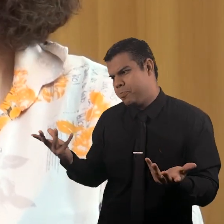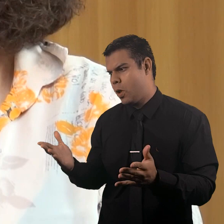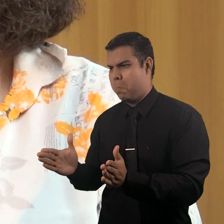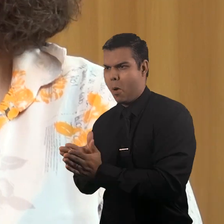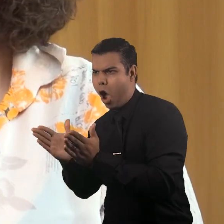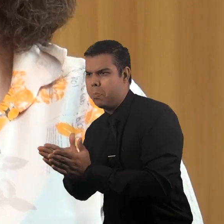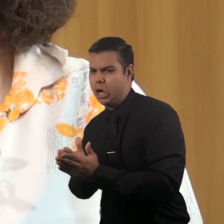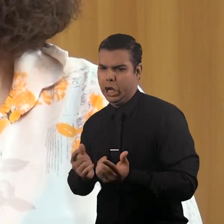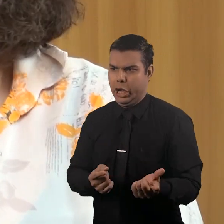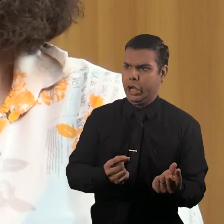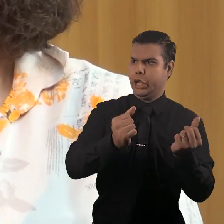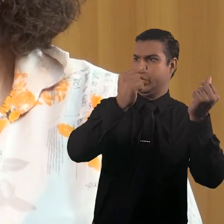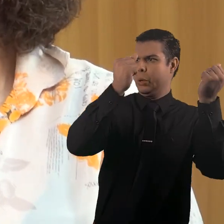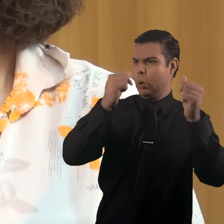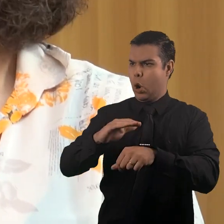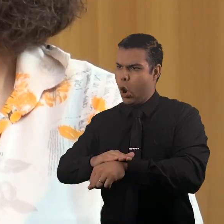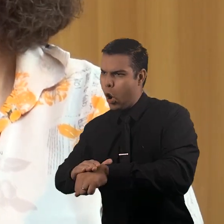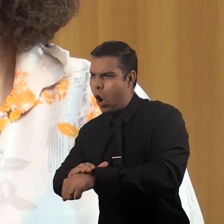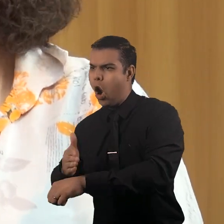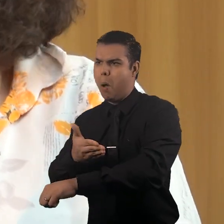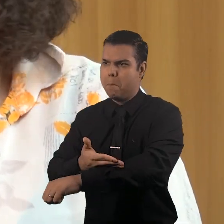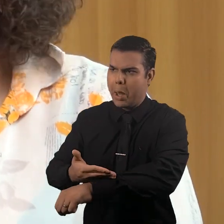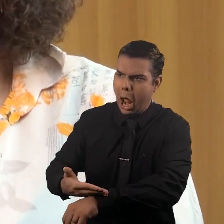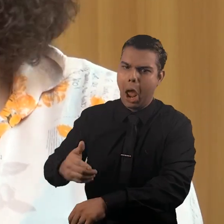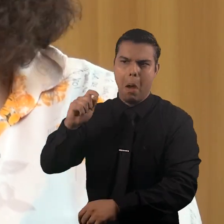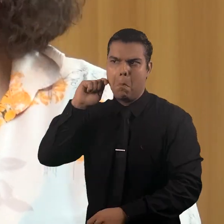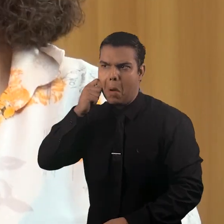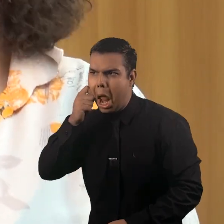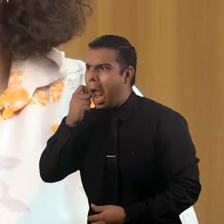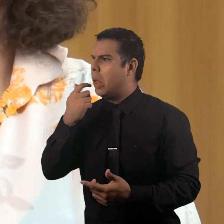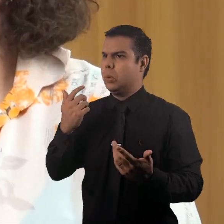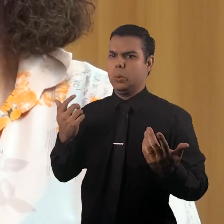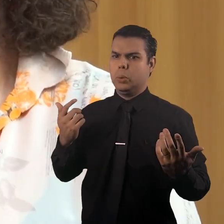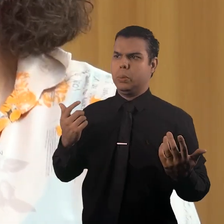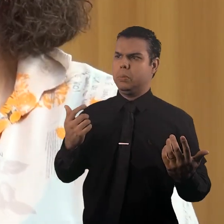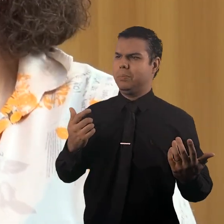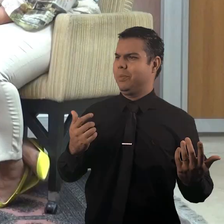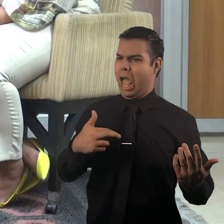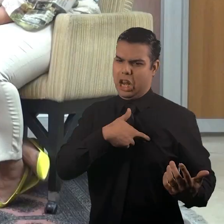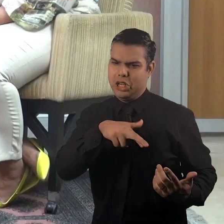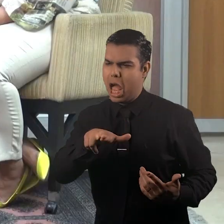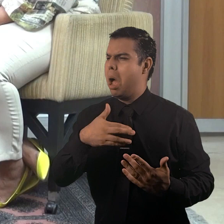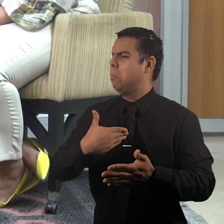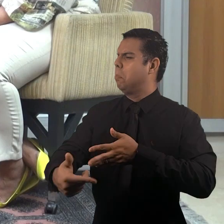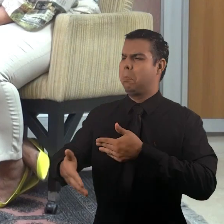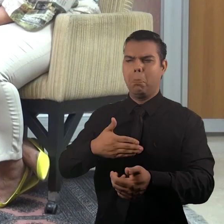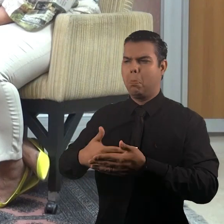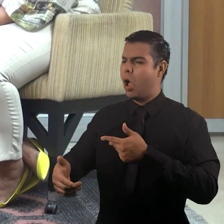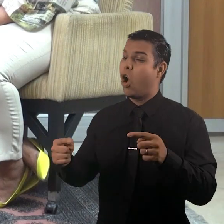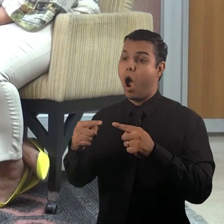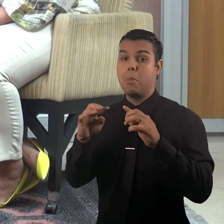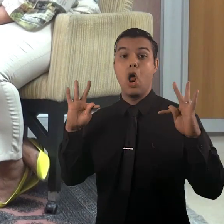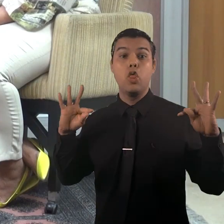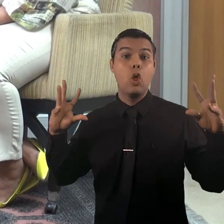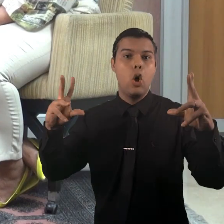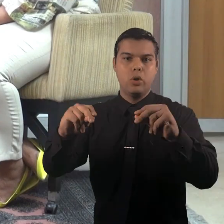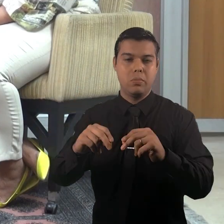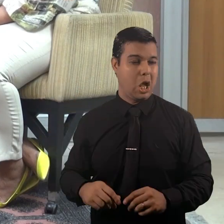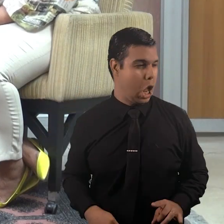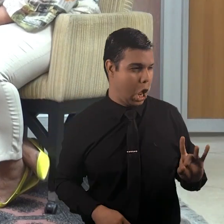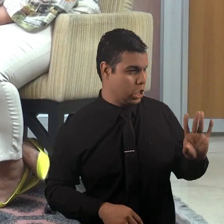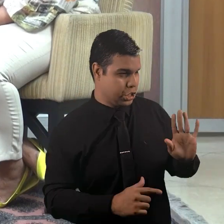classe social, de cor, de credo, é para todos, é para a sociedade, né? Não pode ficar só no papel, né?